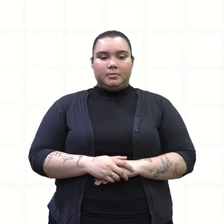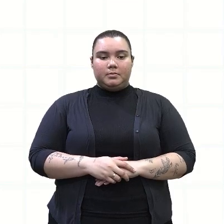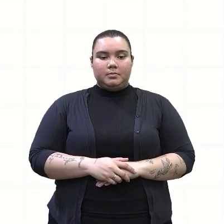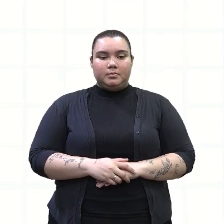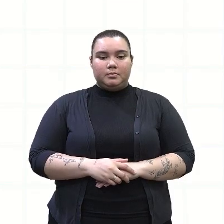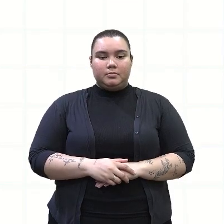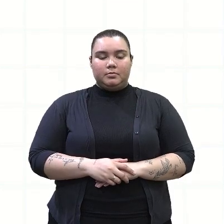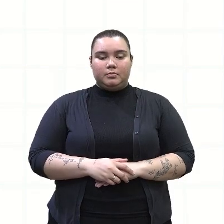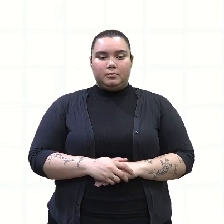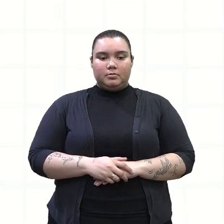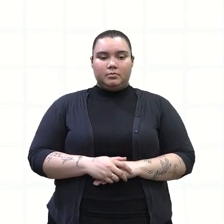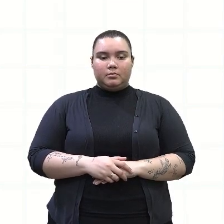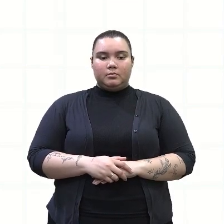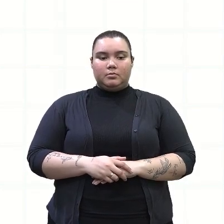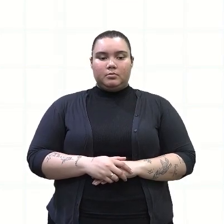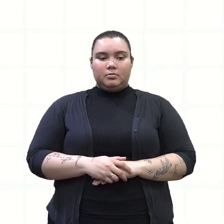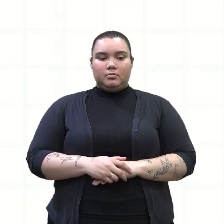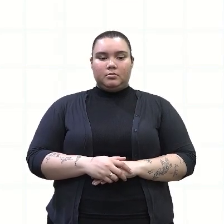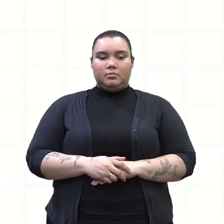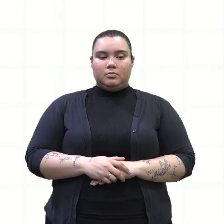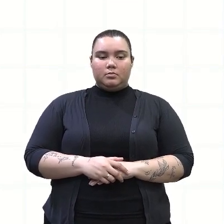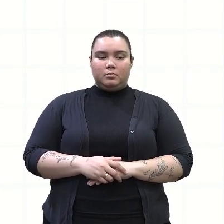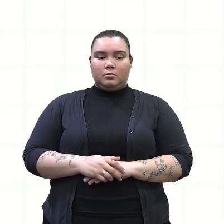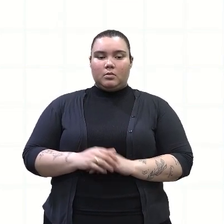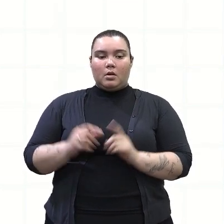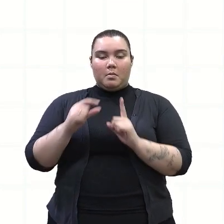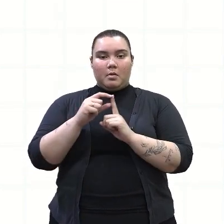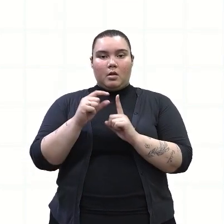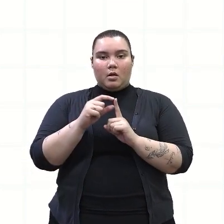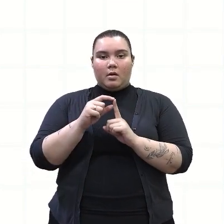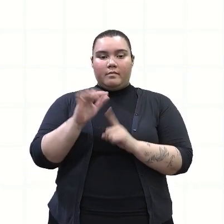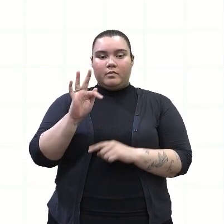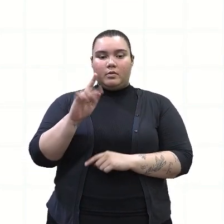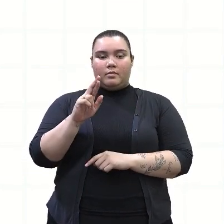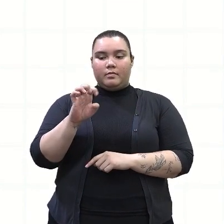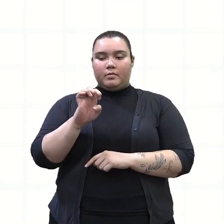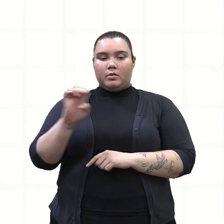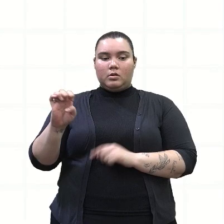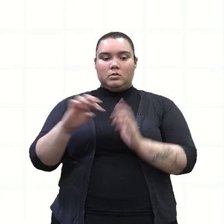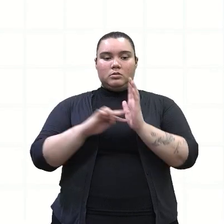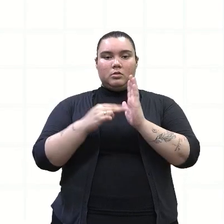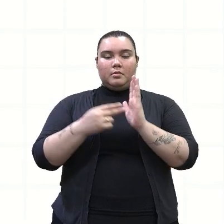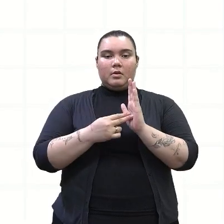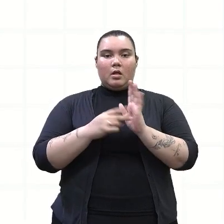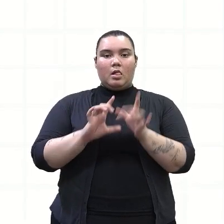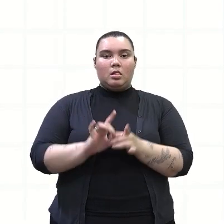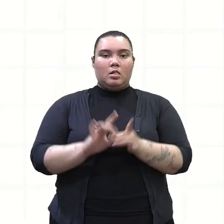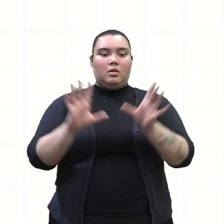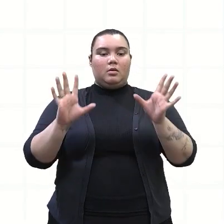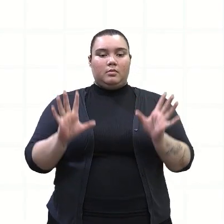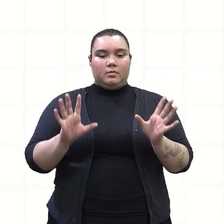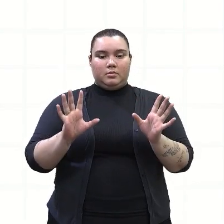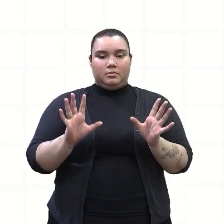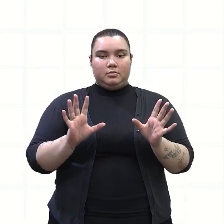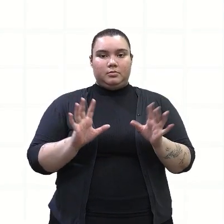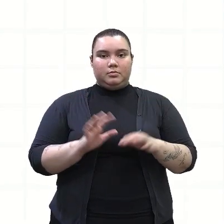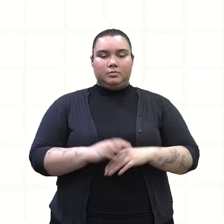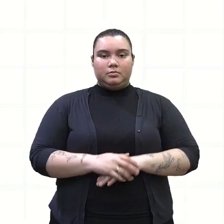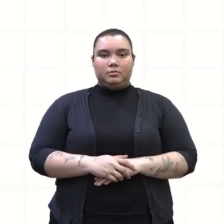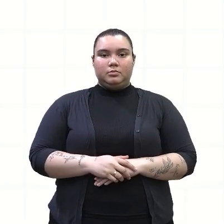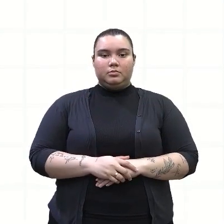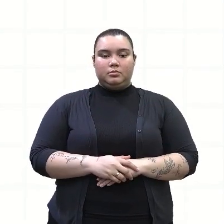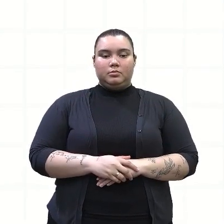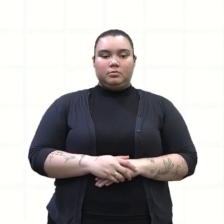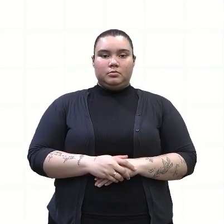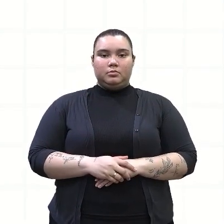a palavra free é livre, né? Livre para quê? To roam the pastures,